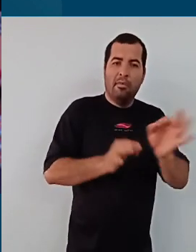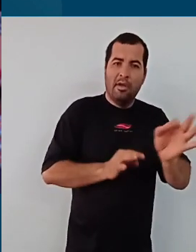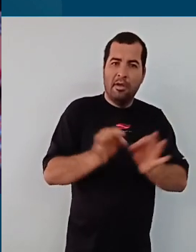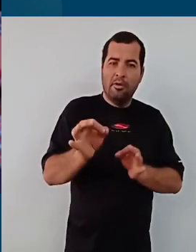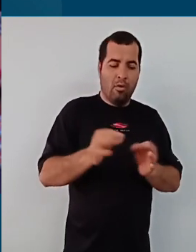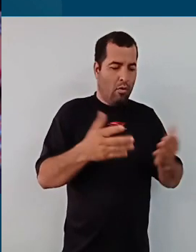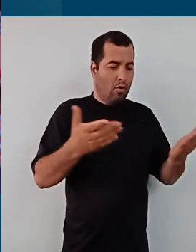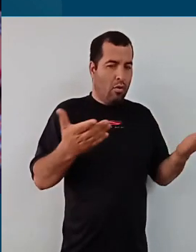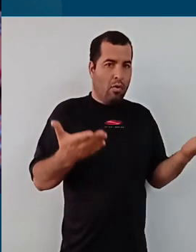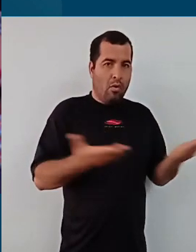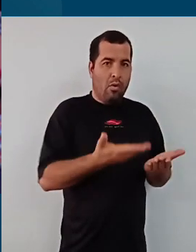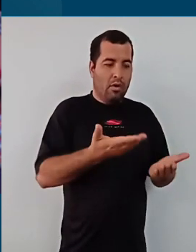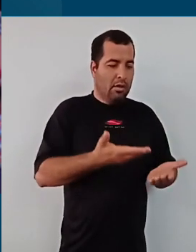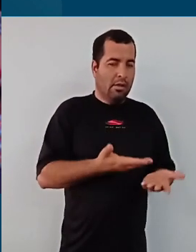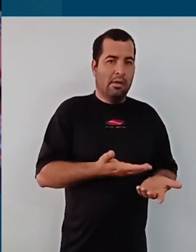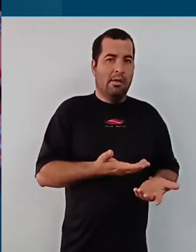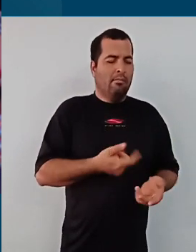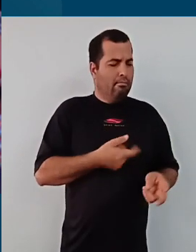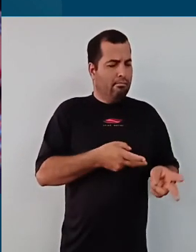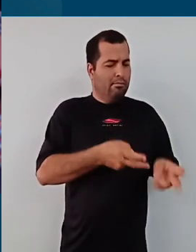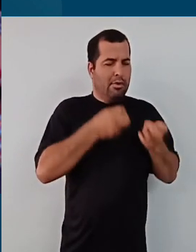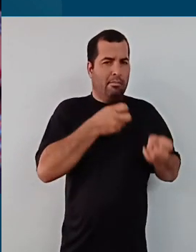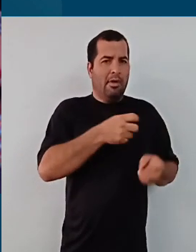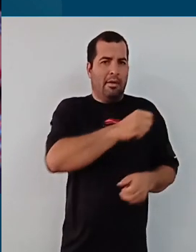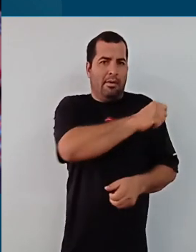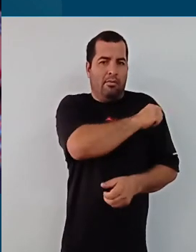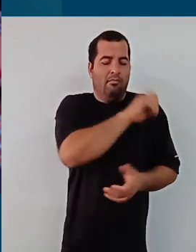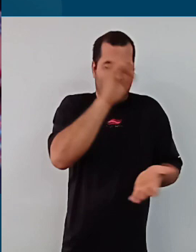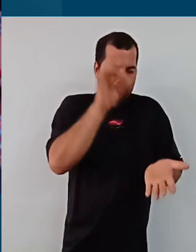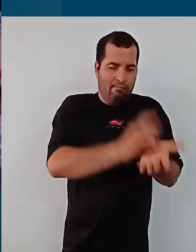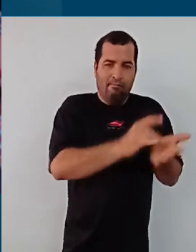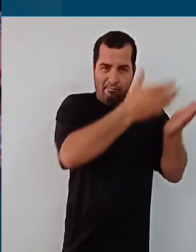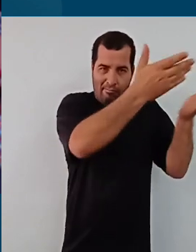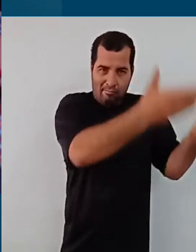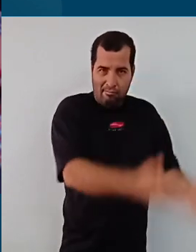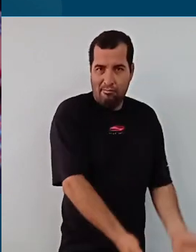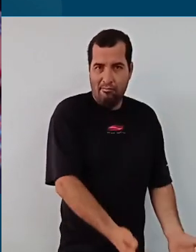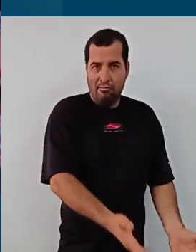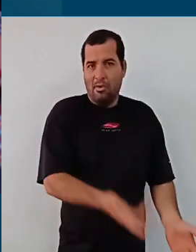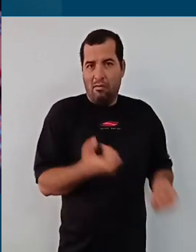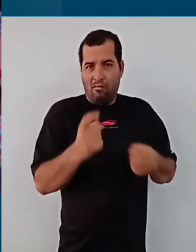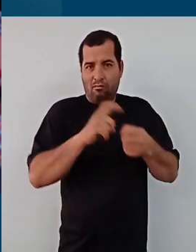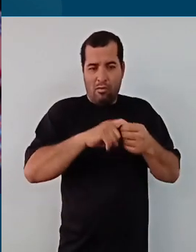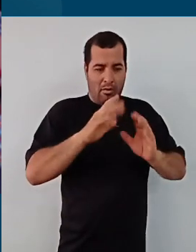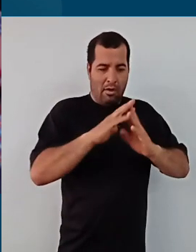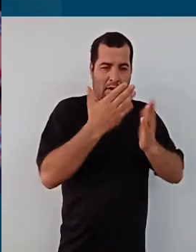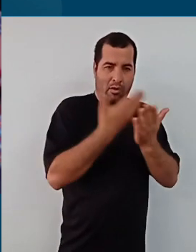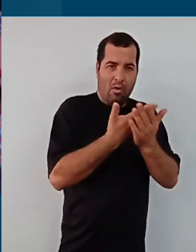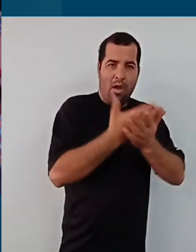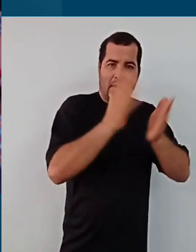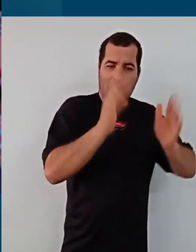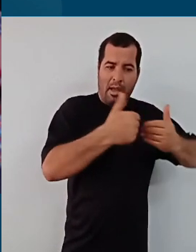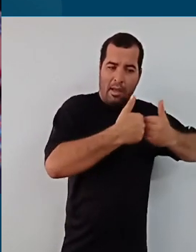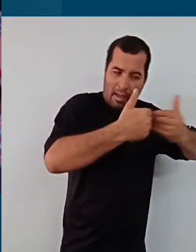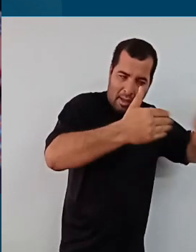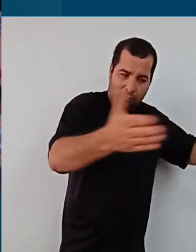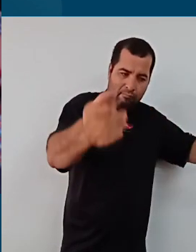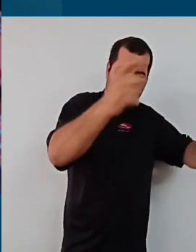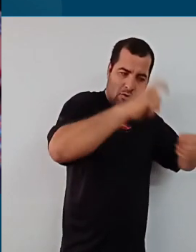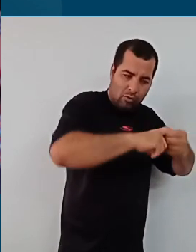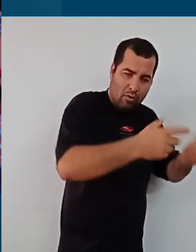olhar hoje para essas crianças que são reais, estão voltando para a escola, e